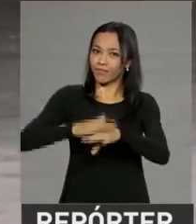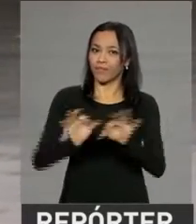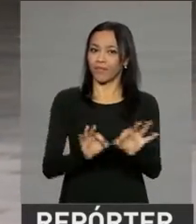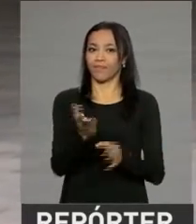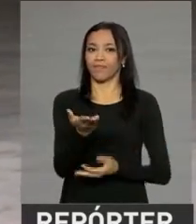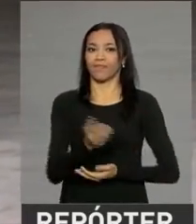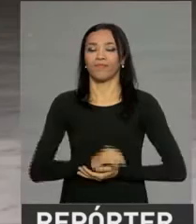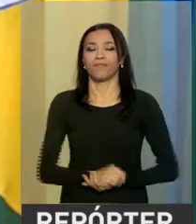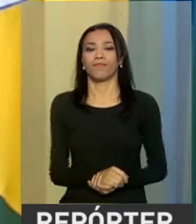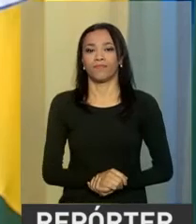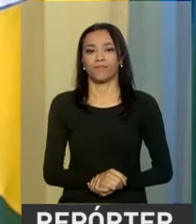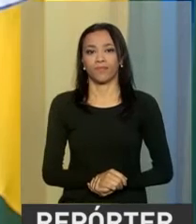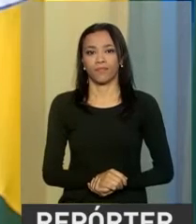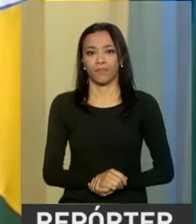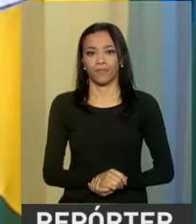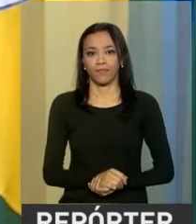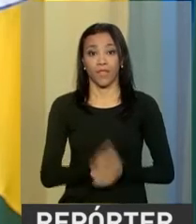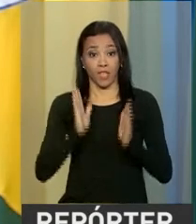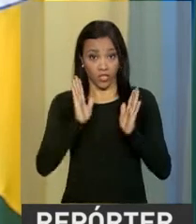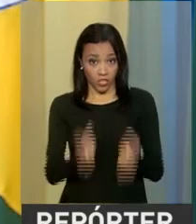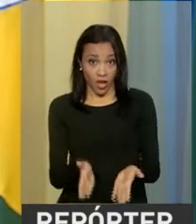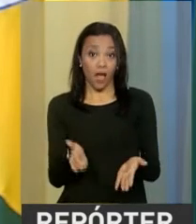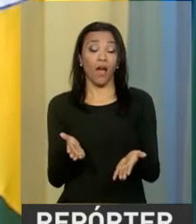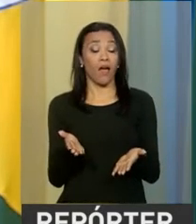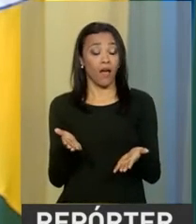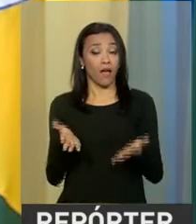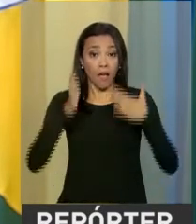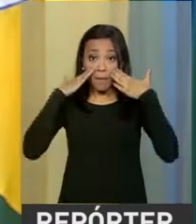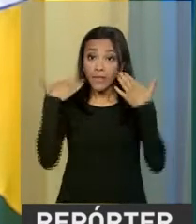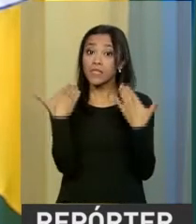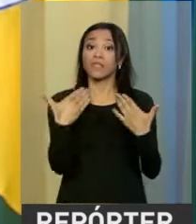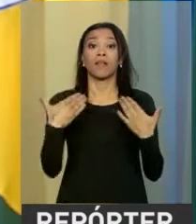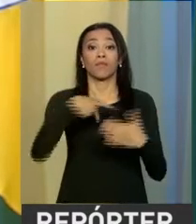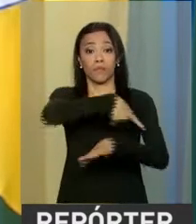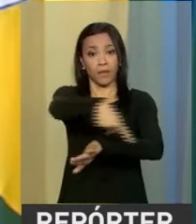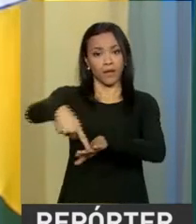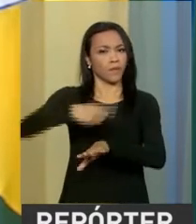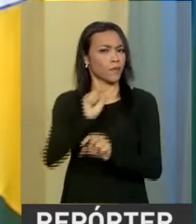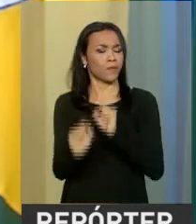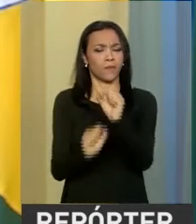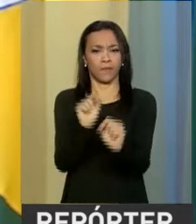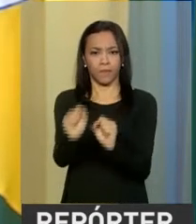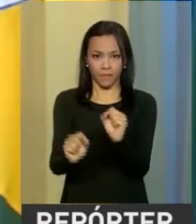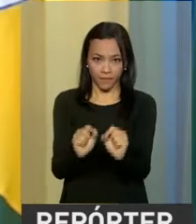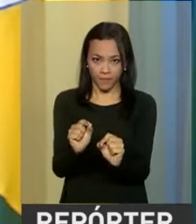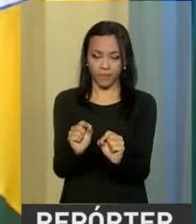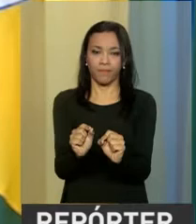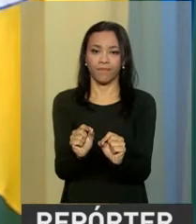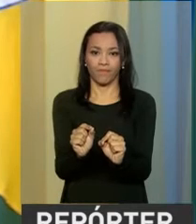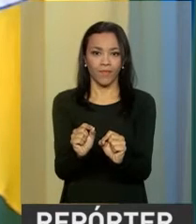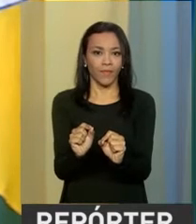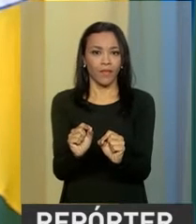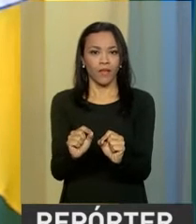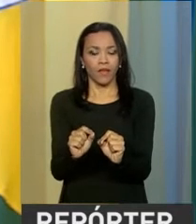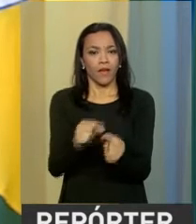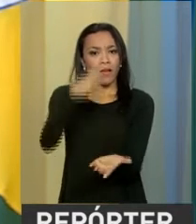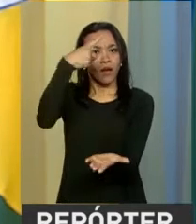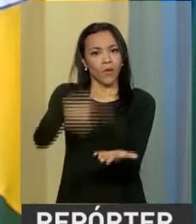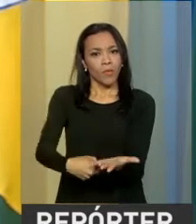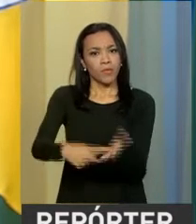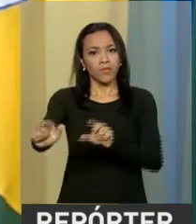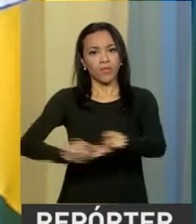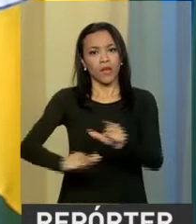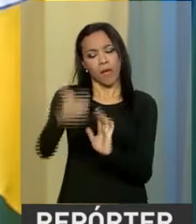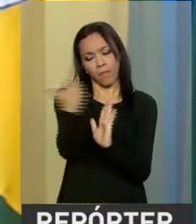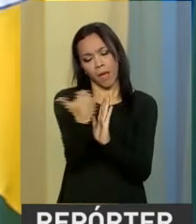Planalto. Já pudemos apresentar ao país uma agenda